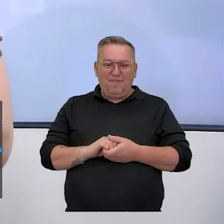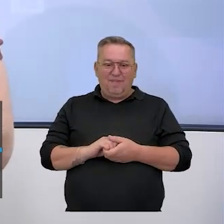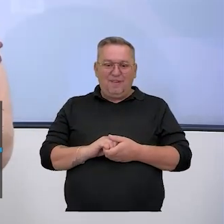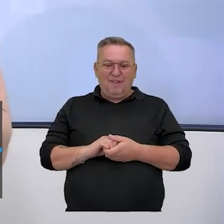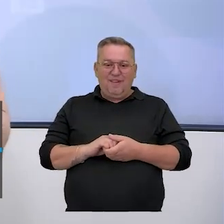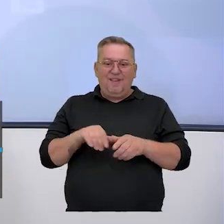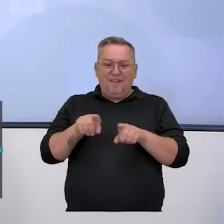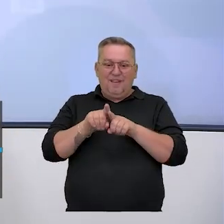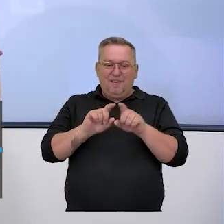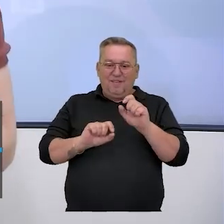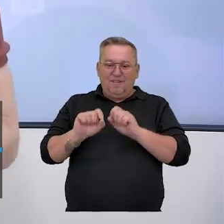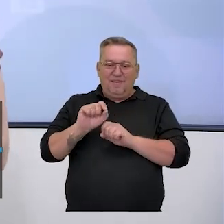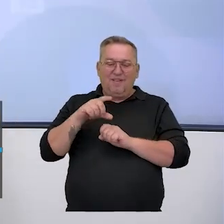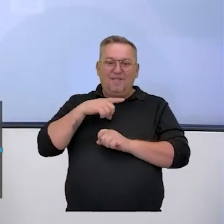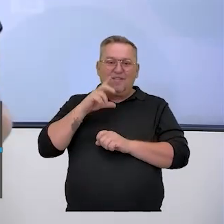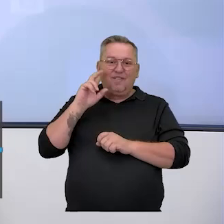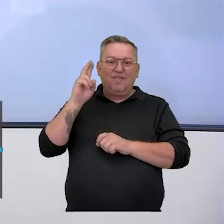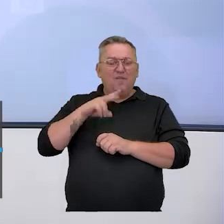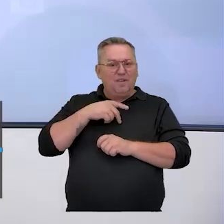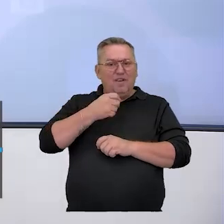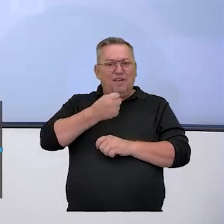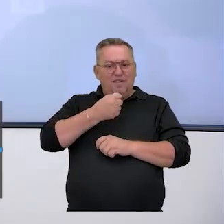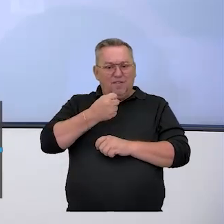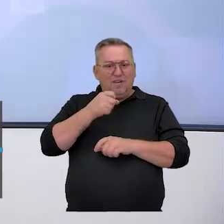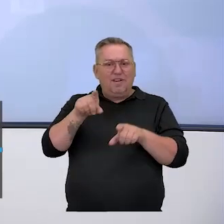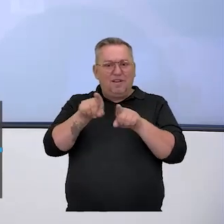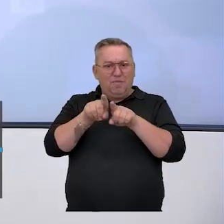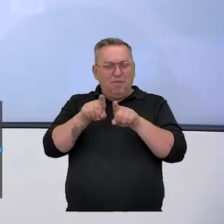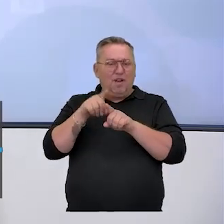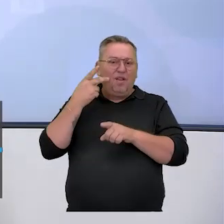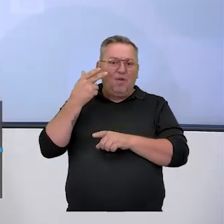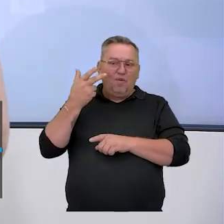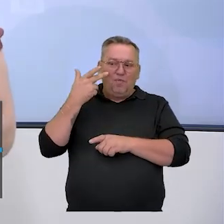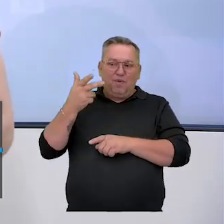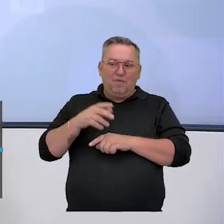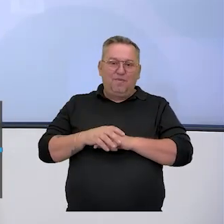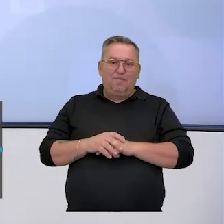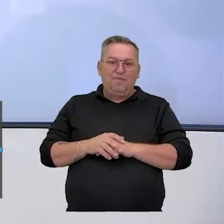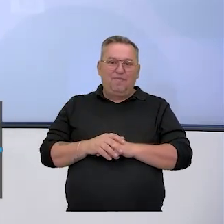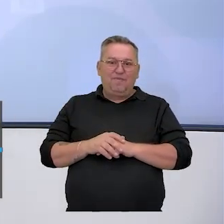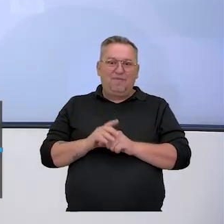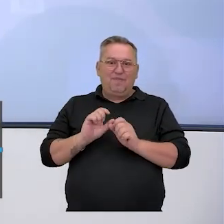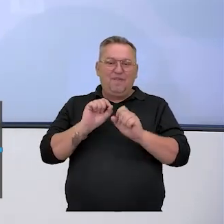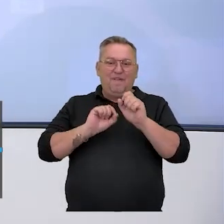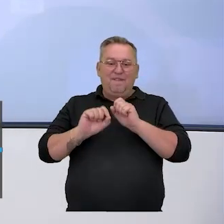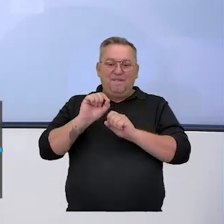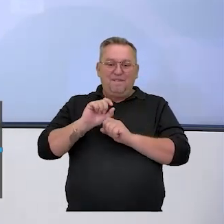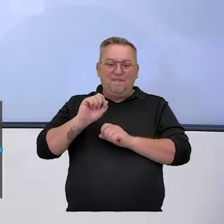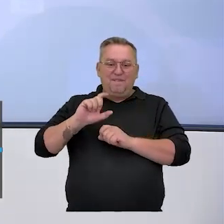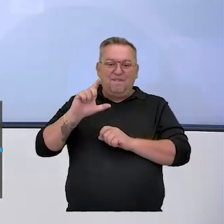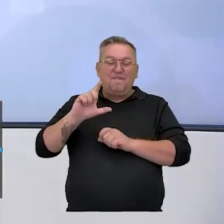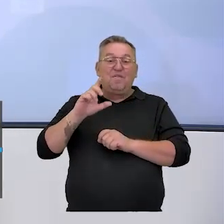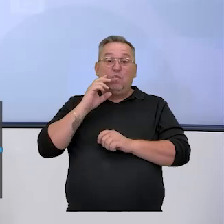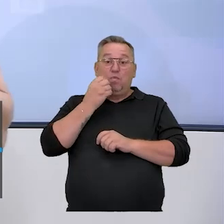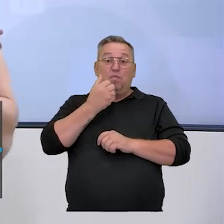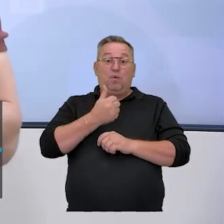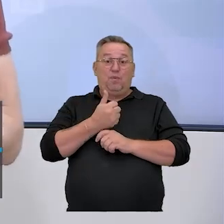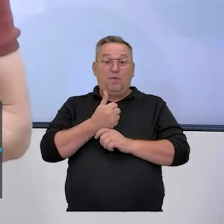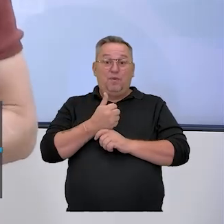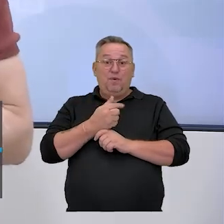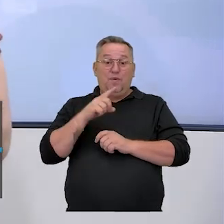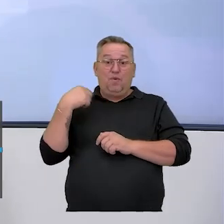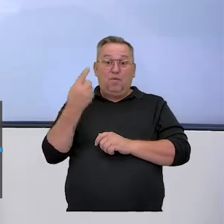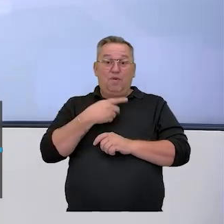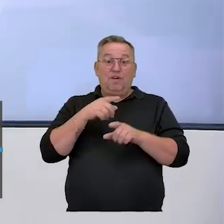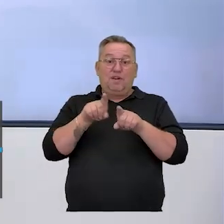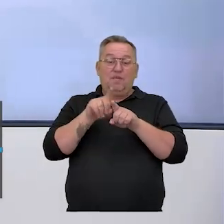gente entrevista de emprego, né? Mas pode ser entrevista também, entrevista normal aí, né? Mas tudo bem, a gente pode colocar essas questões também. Bom, como a